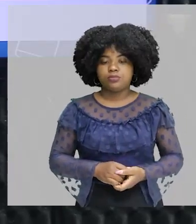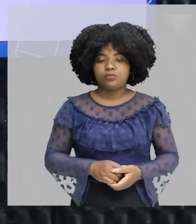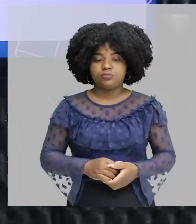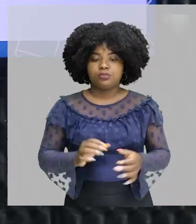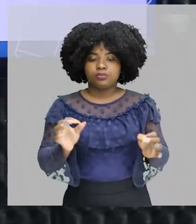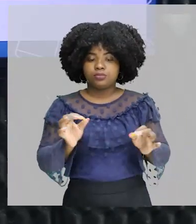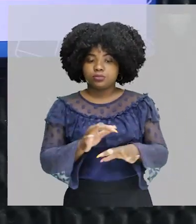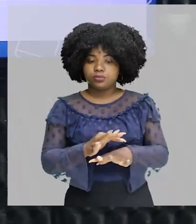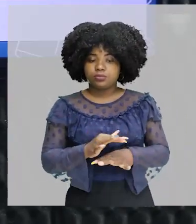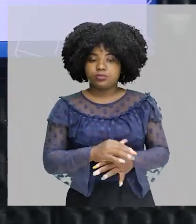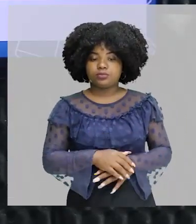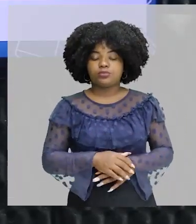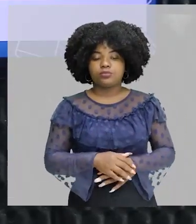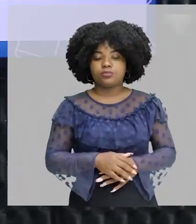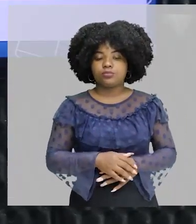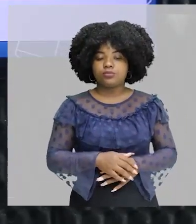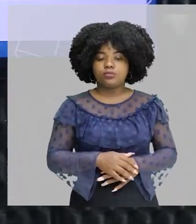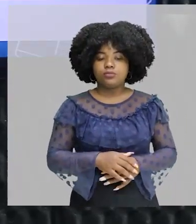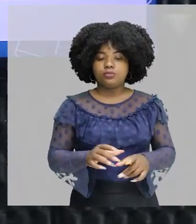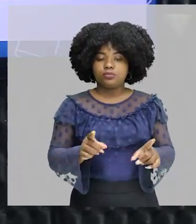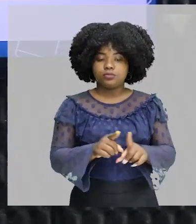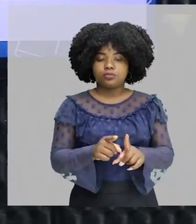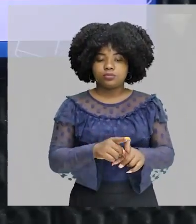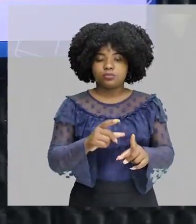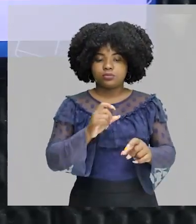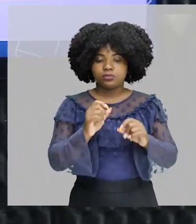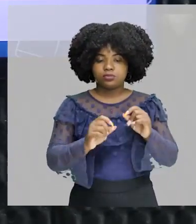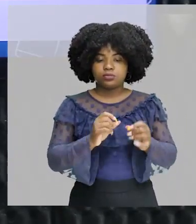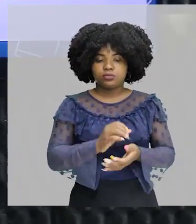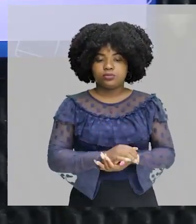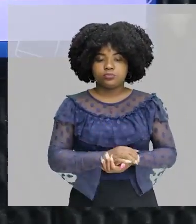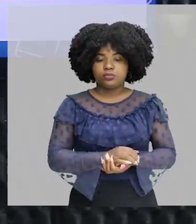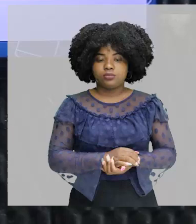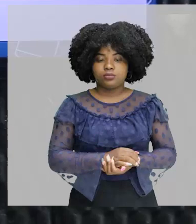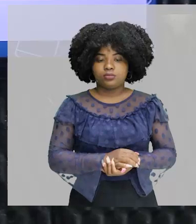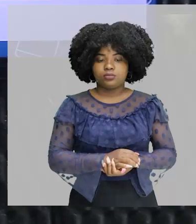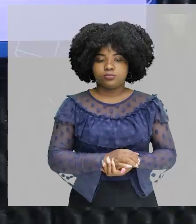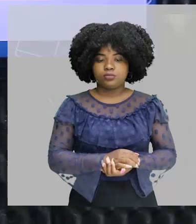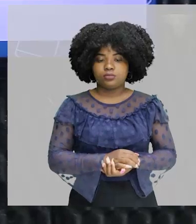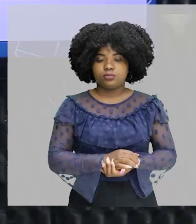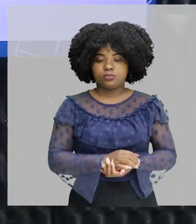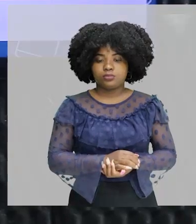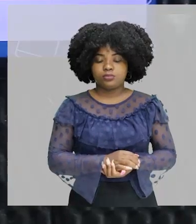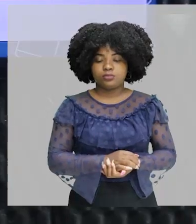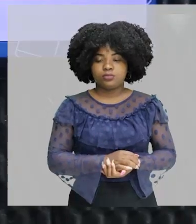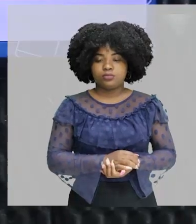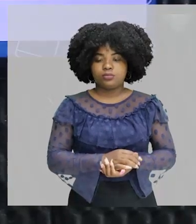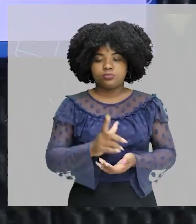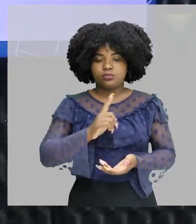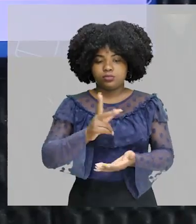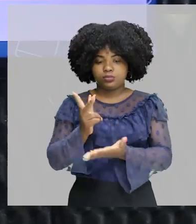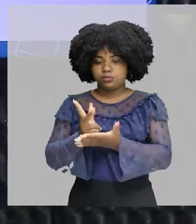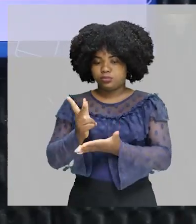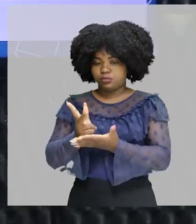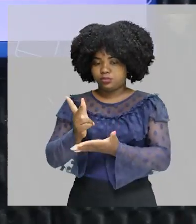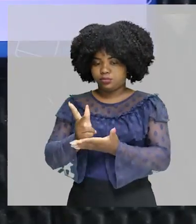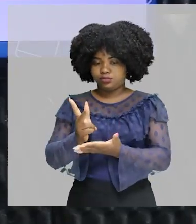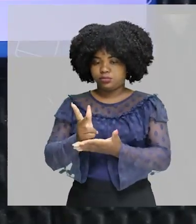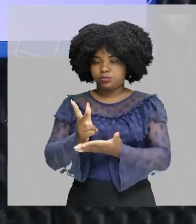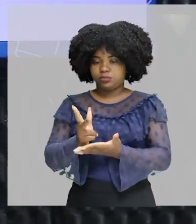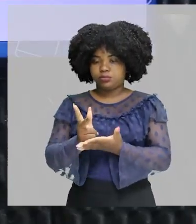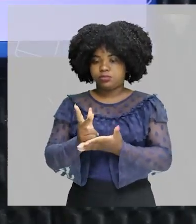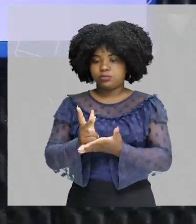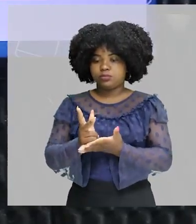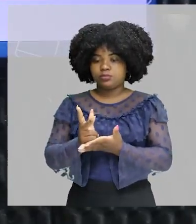Bom, além da massa atômica e massa molecular, nós temos o número ou constante de Avogadro. É